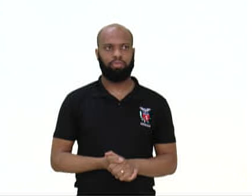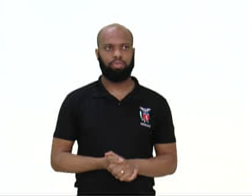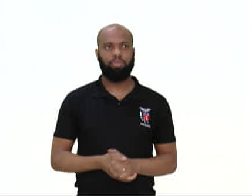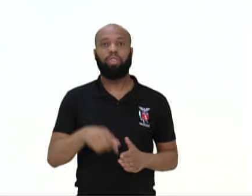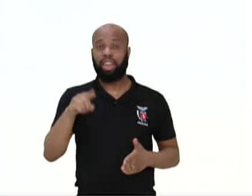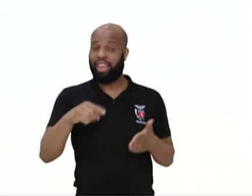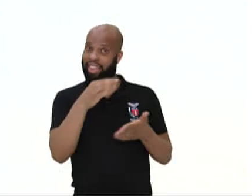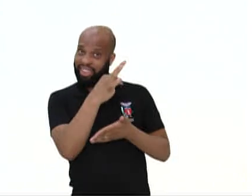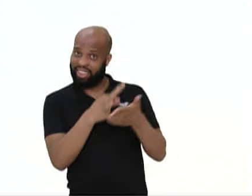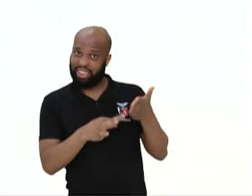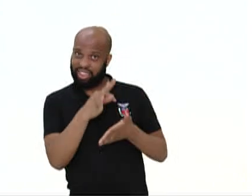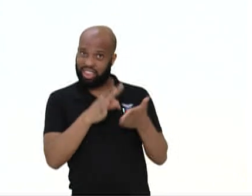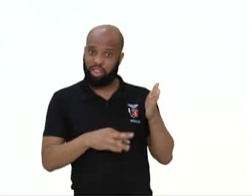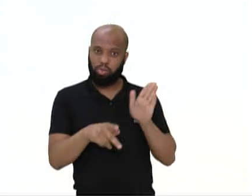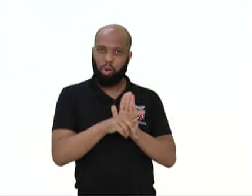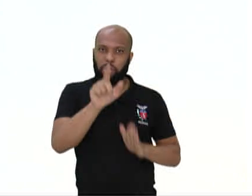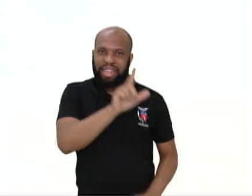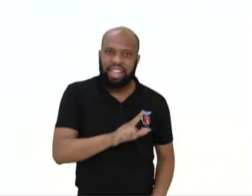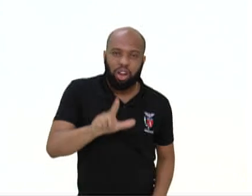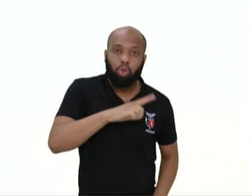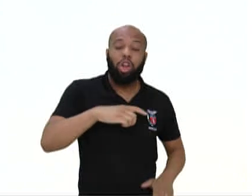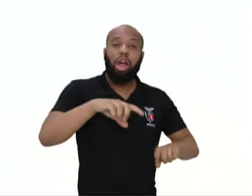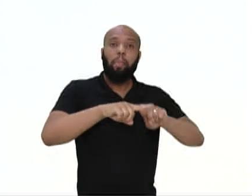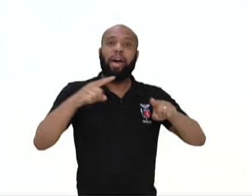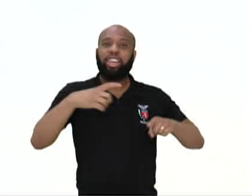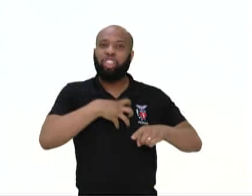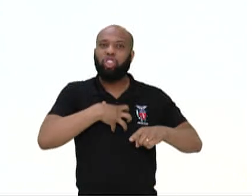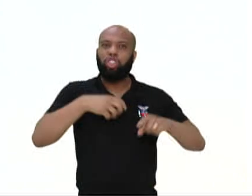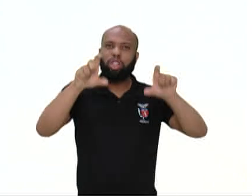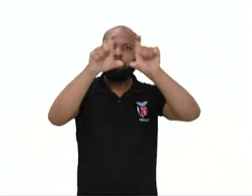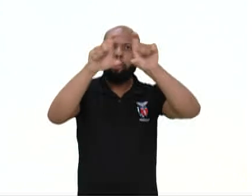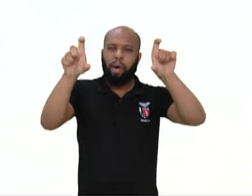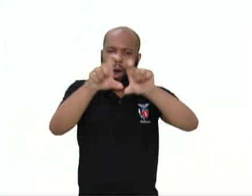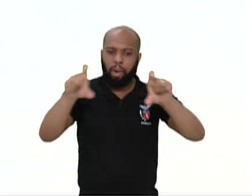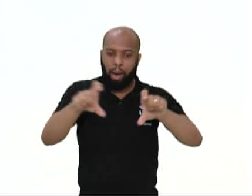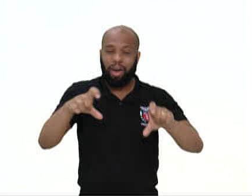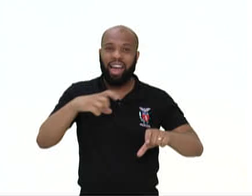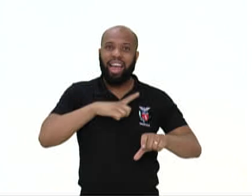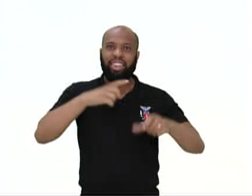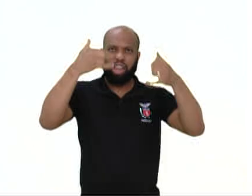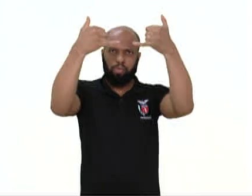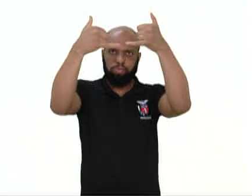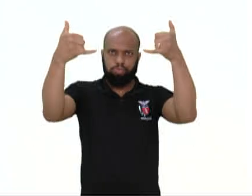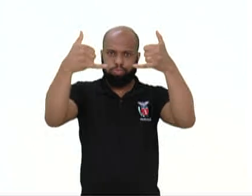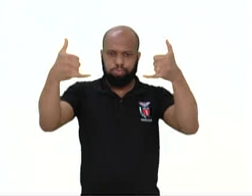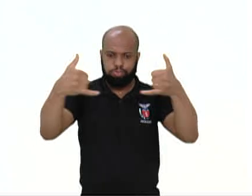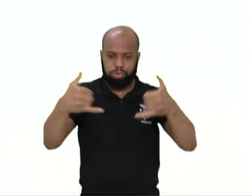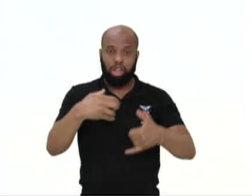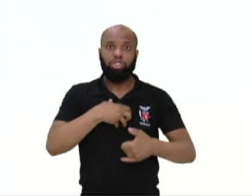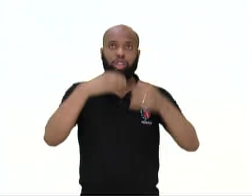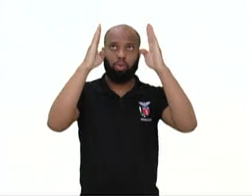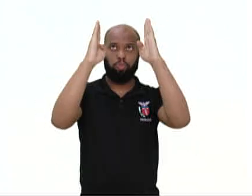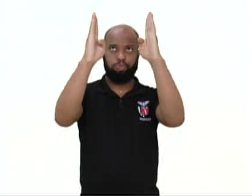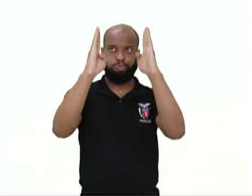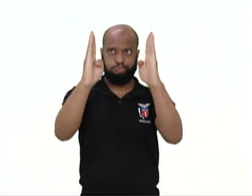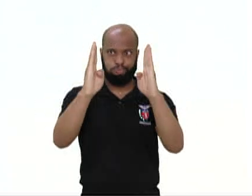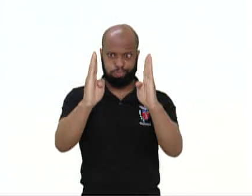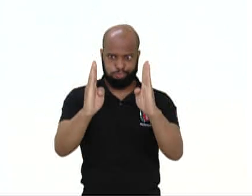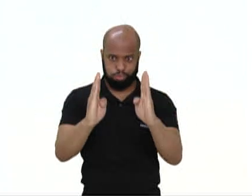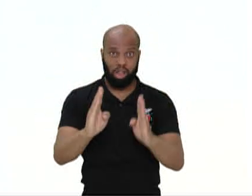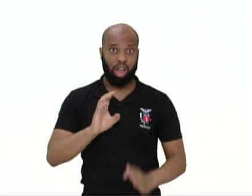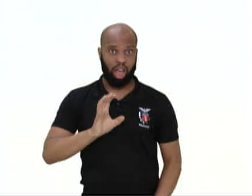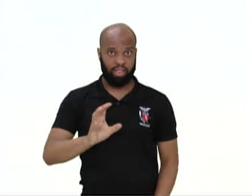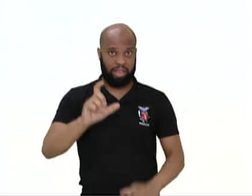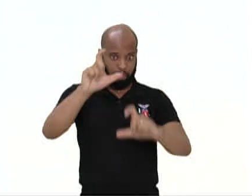é um texto literário em verso, geralmente escrito em forma vertical, né? Que é o quê? Aquele verso